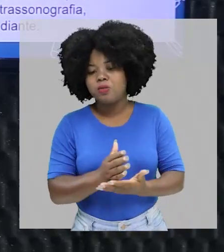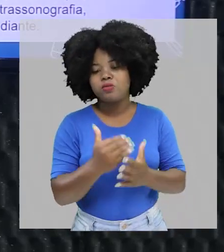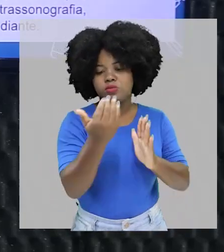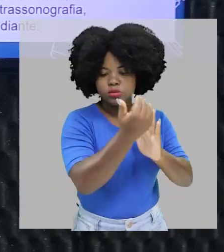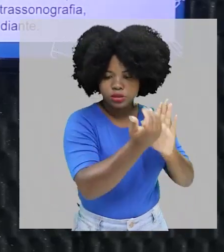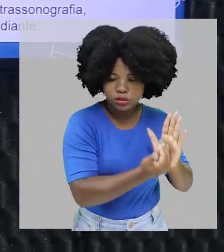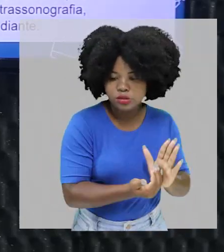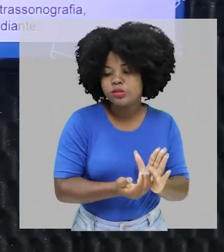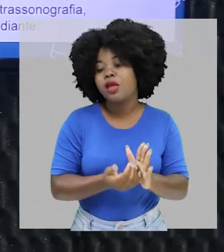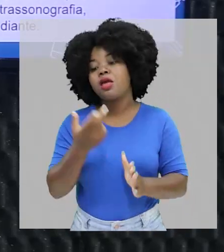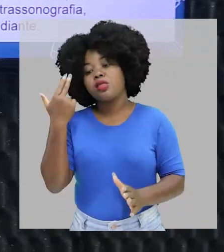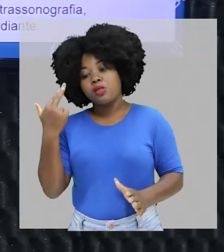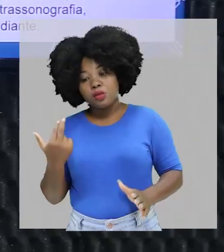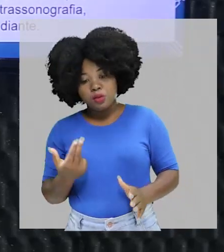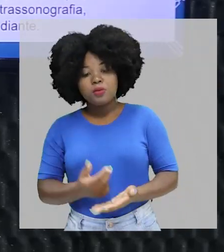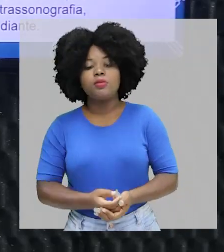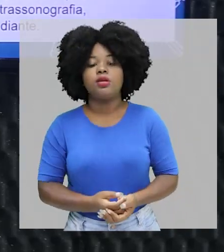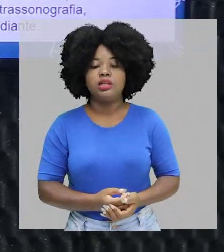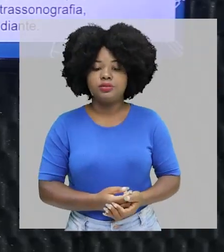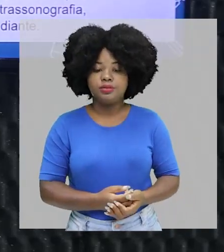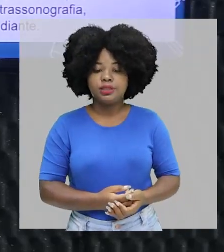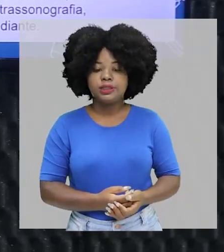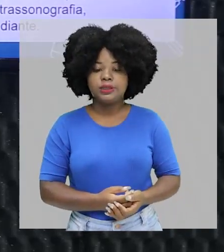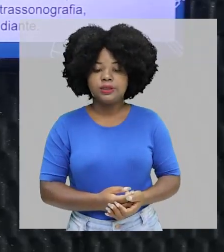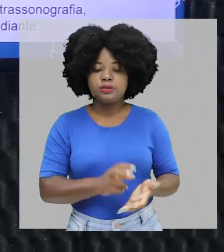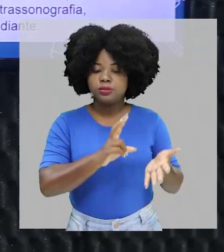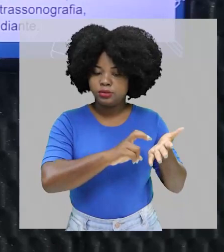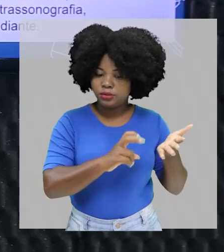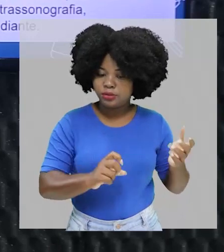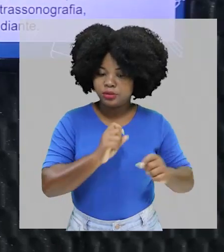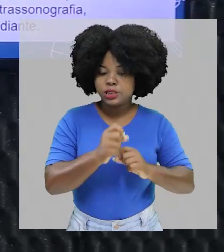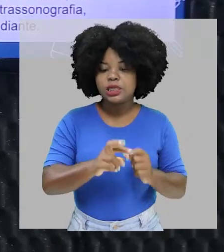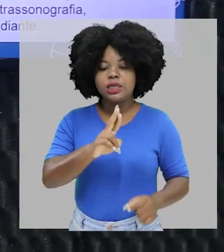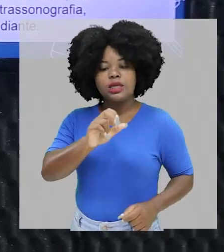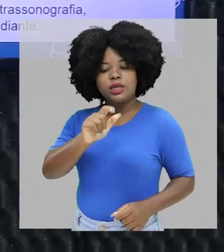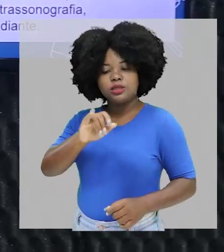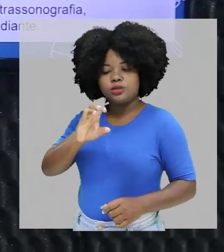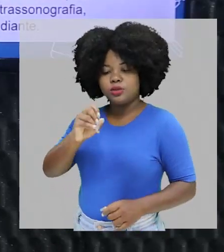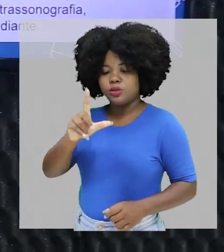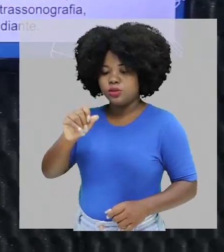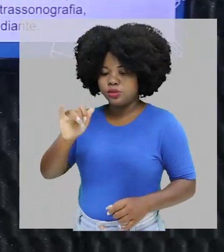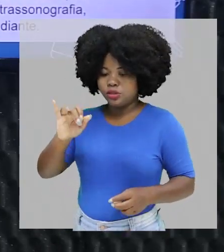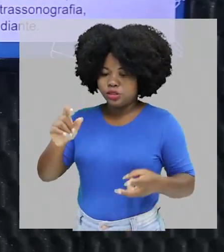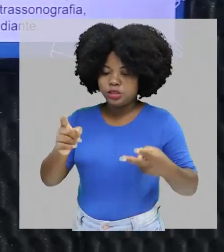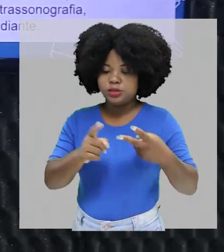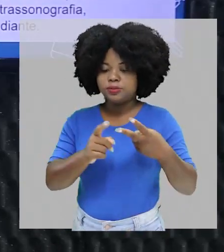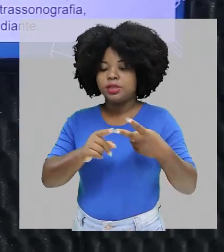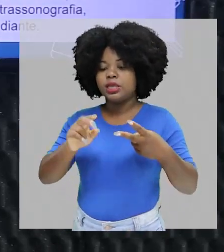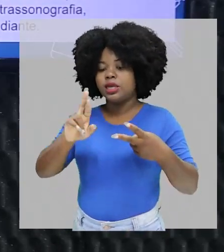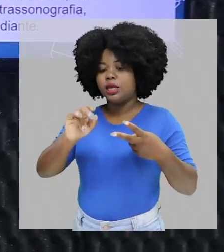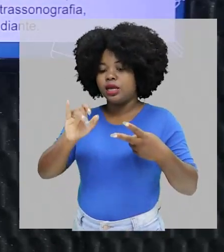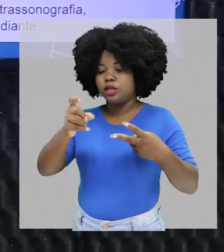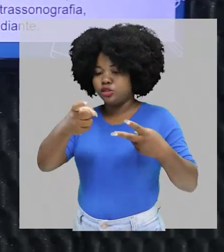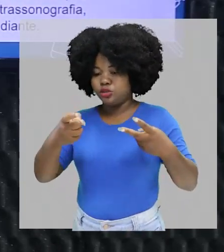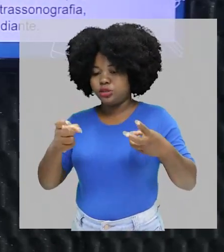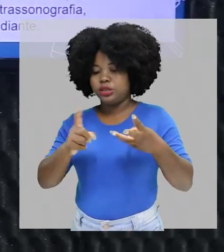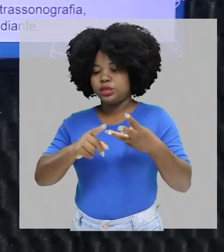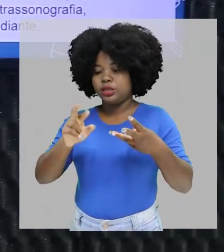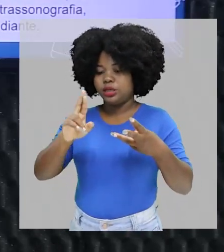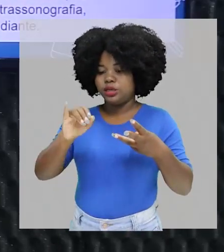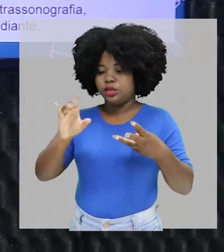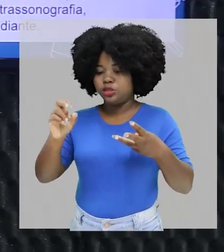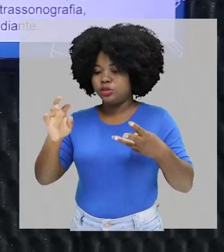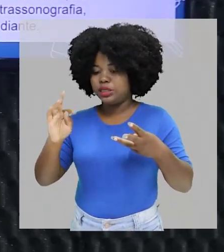tornaram comuns em nosso vocabulário. Por exemplo, radiologia, raio-x,